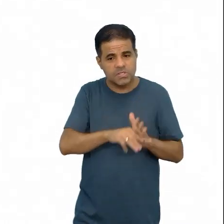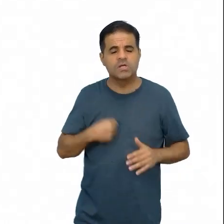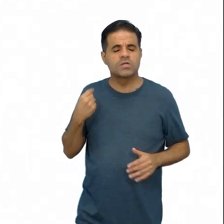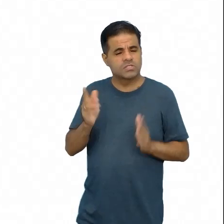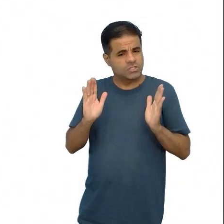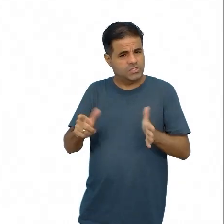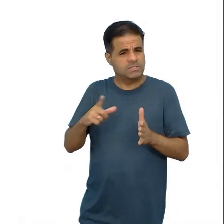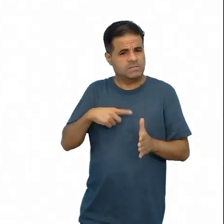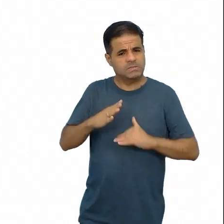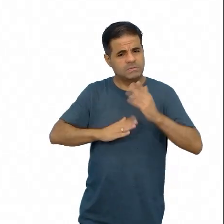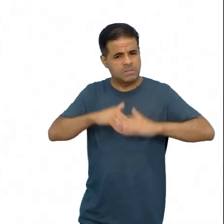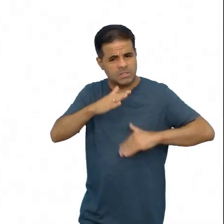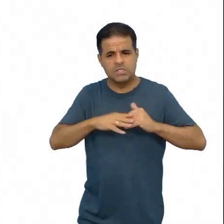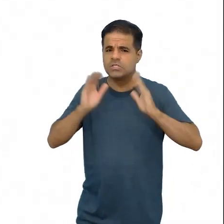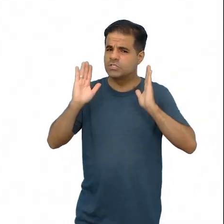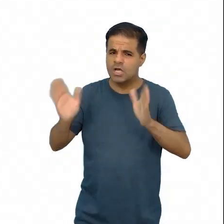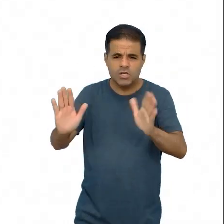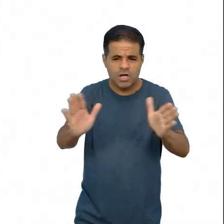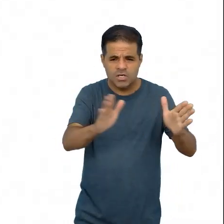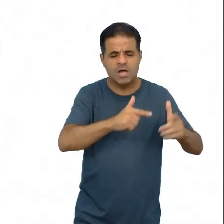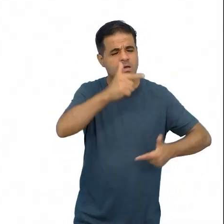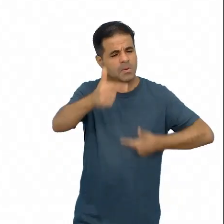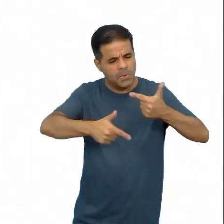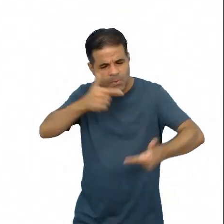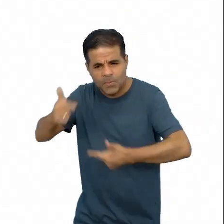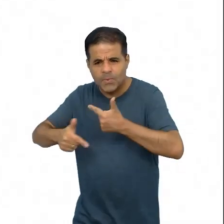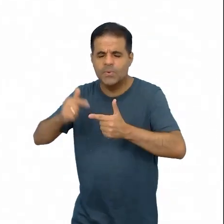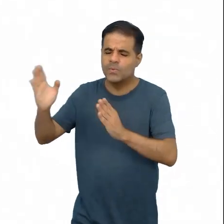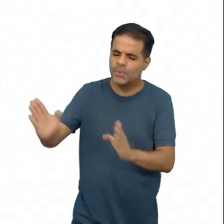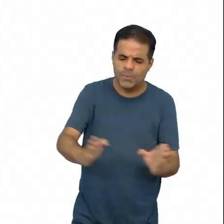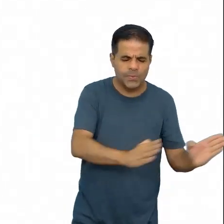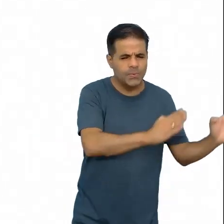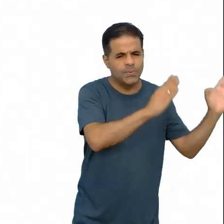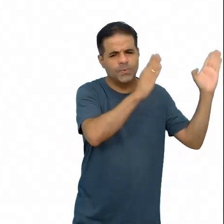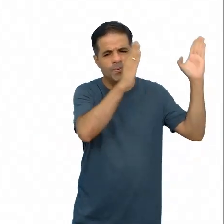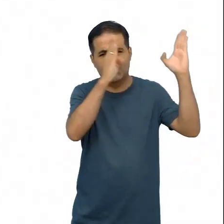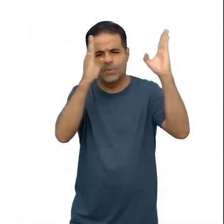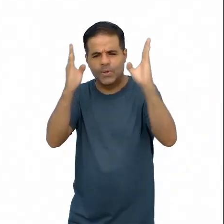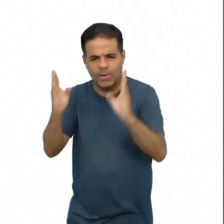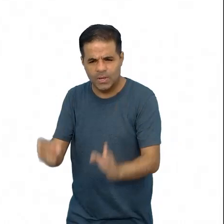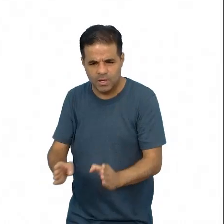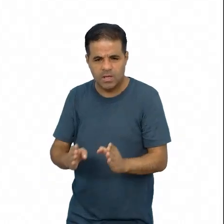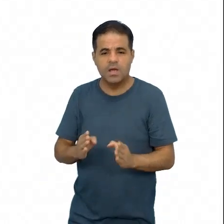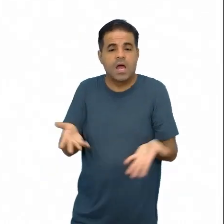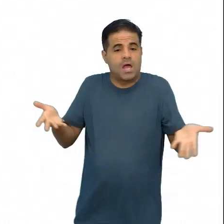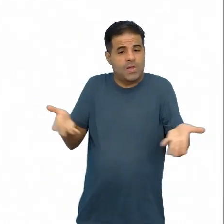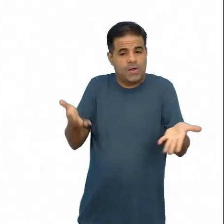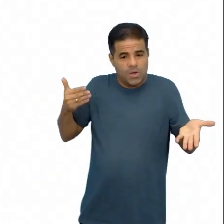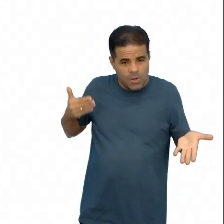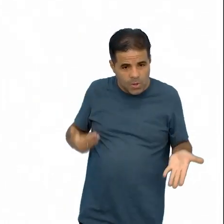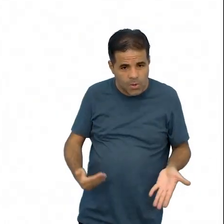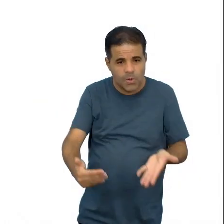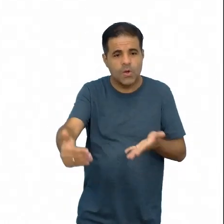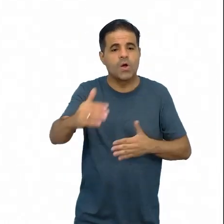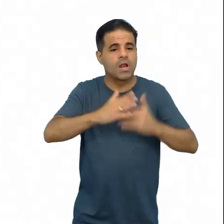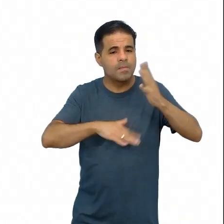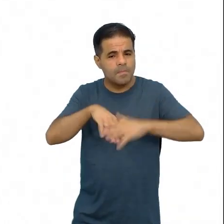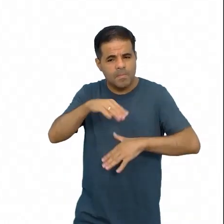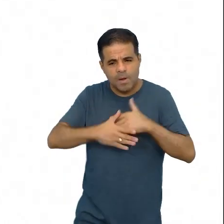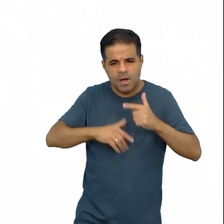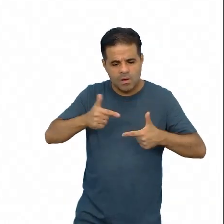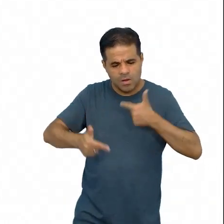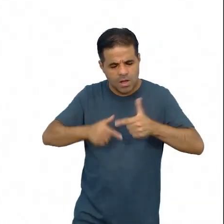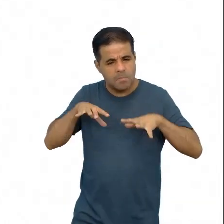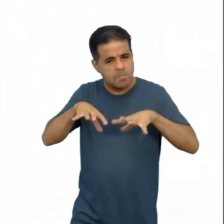temos já metodologias aí ativas trabalhando o tempo inteiro para a gente, né? Então, o que nós vamos fazer aí na nossa mão na massa, né? O que a